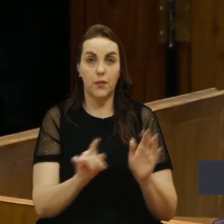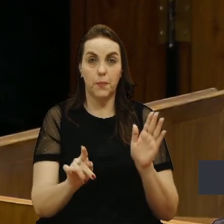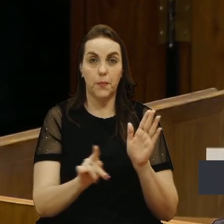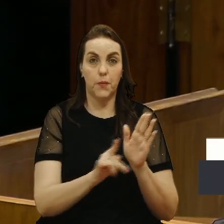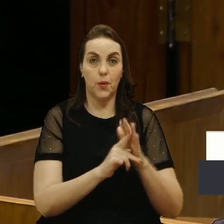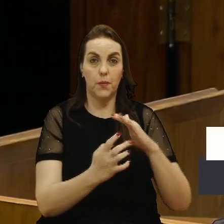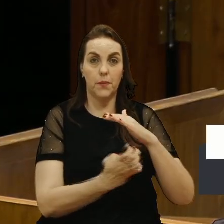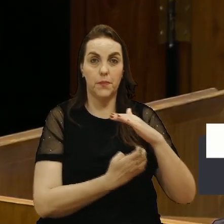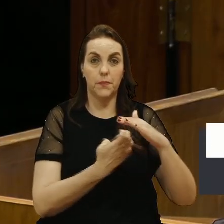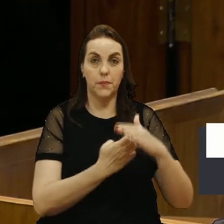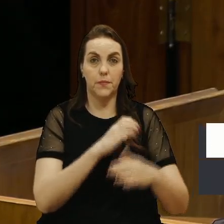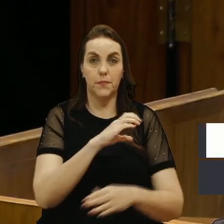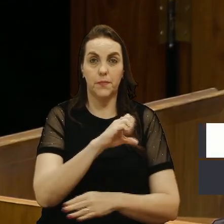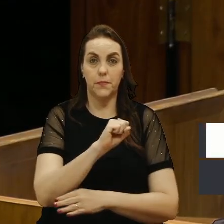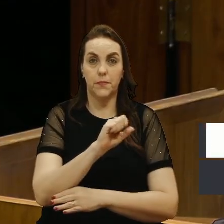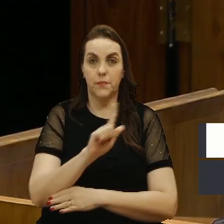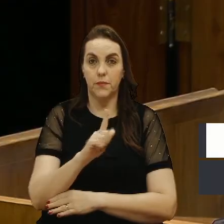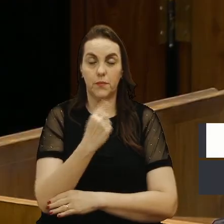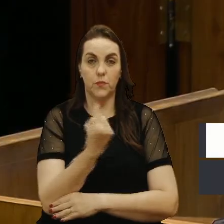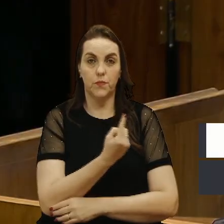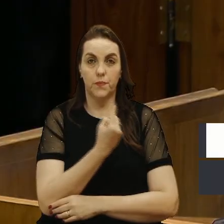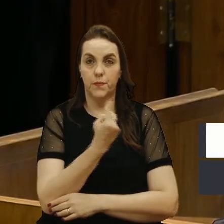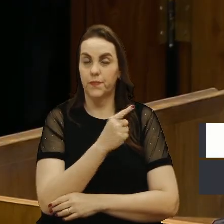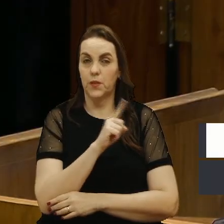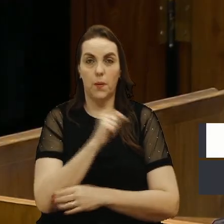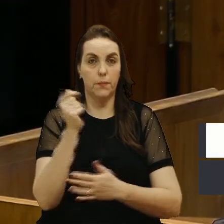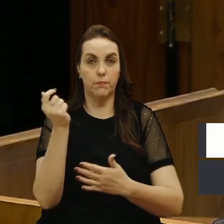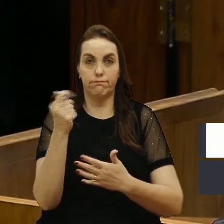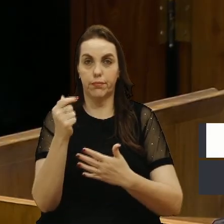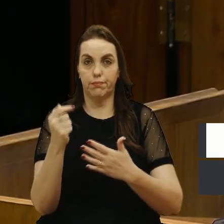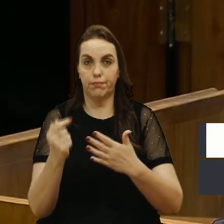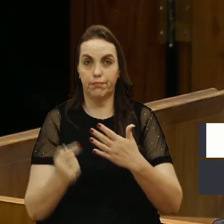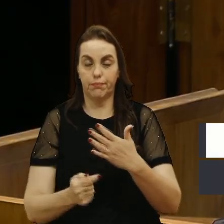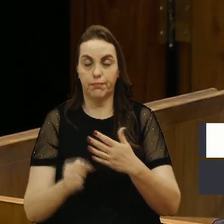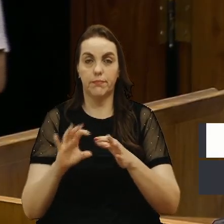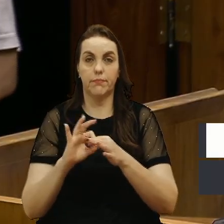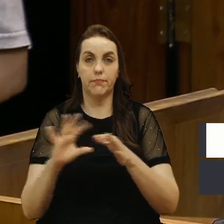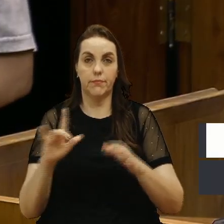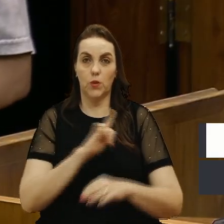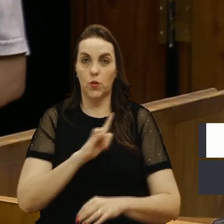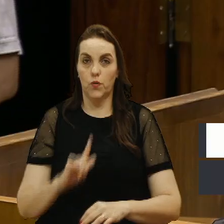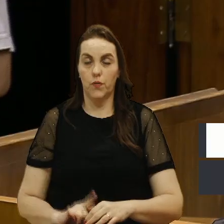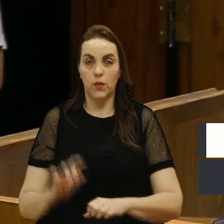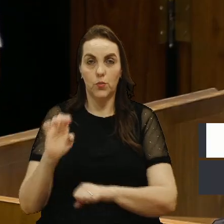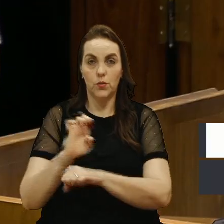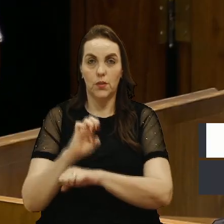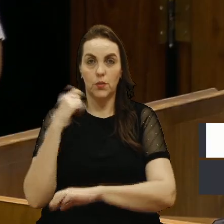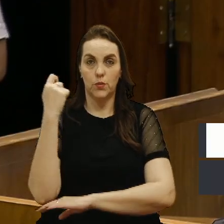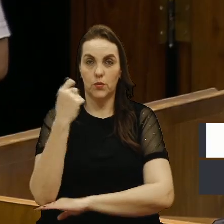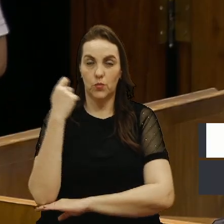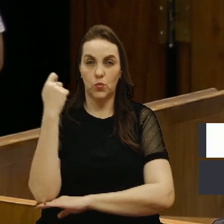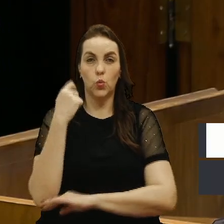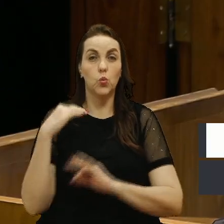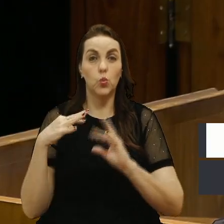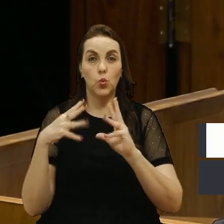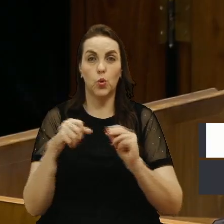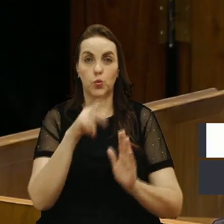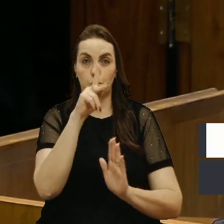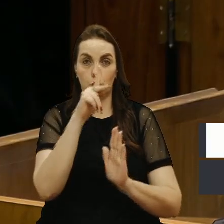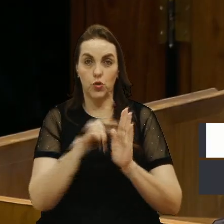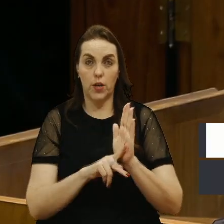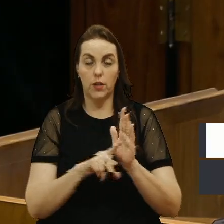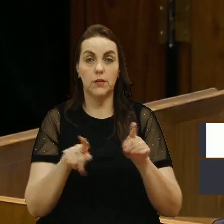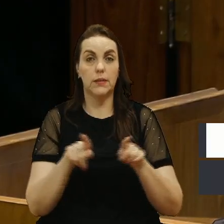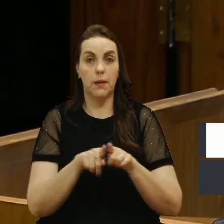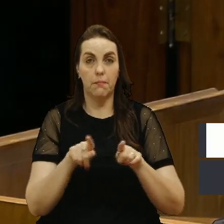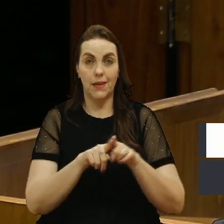sozinha. Ela passa por uma série de verificações junto ao Poder Concedente, que é o Governo do Estado do Rio Grande do Sul. Todos os projetos passam por uma